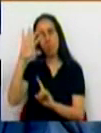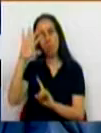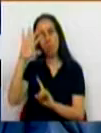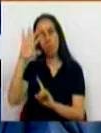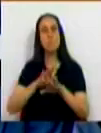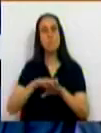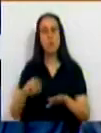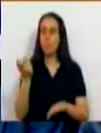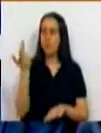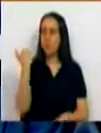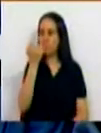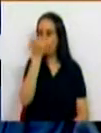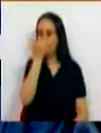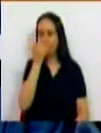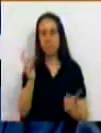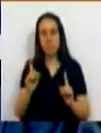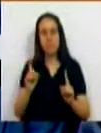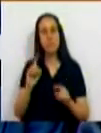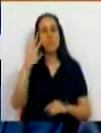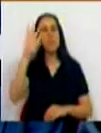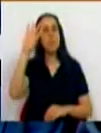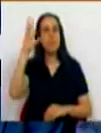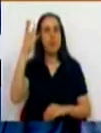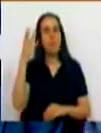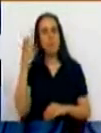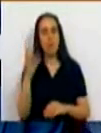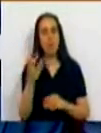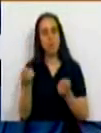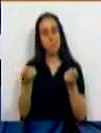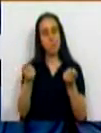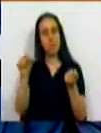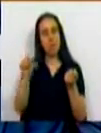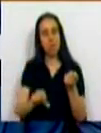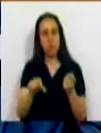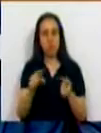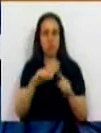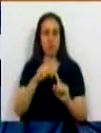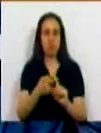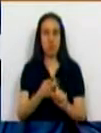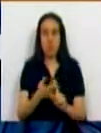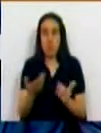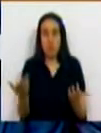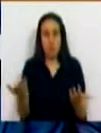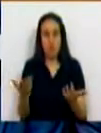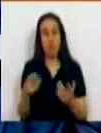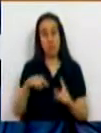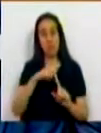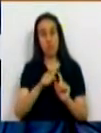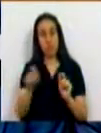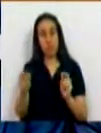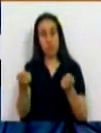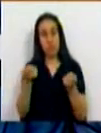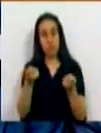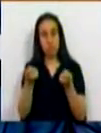falhanço, mas por uma eventual má execução deste ano. Ora, a má execução deste ano é